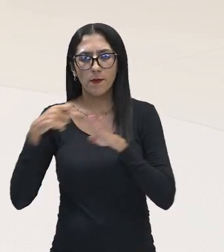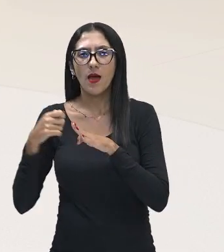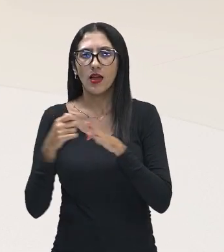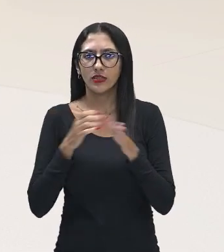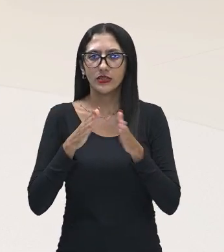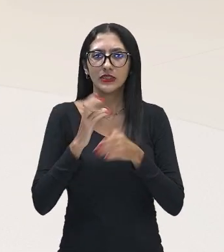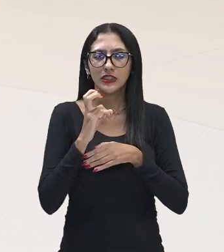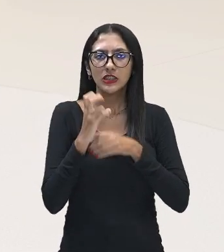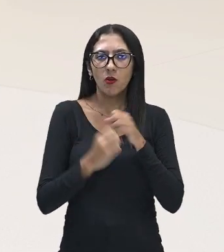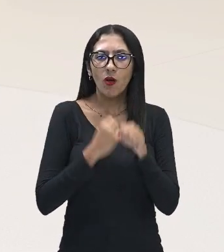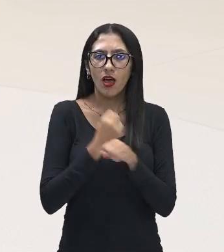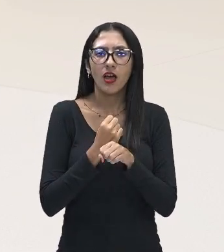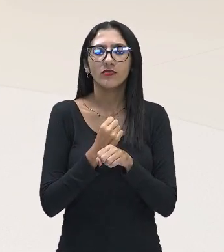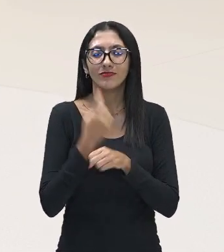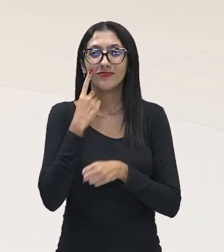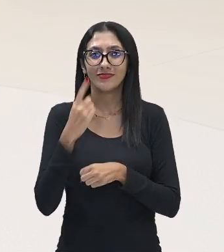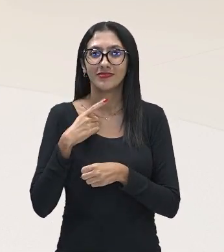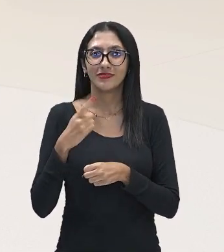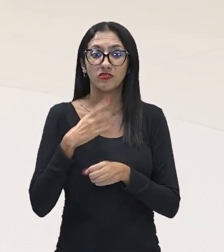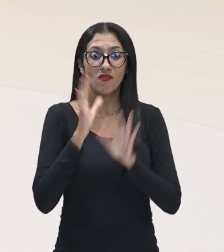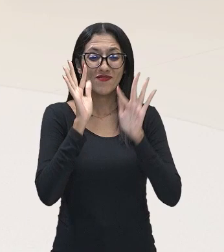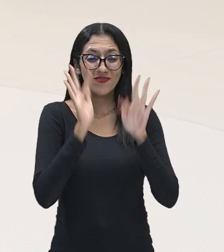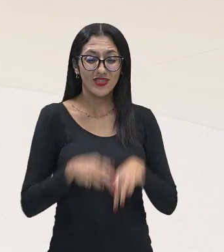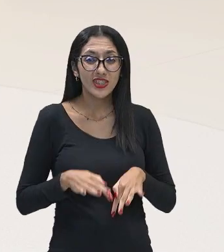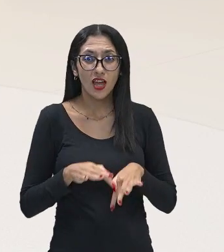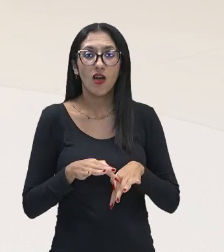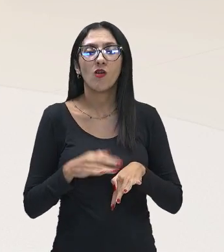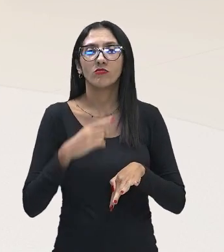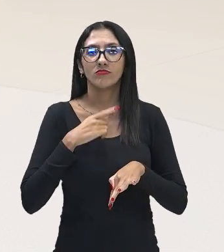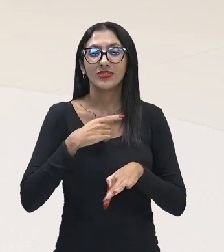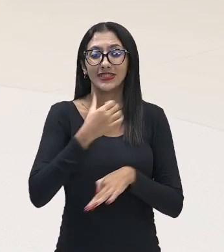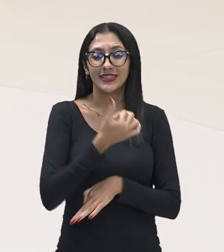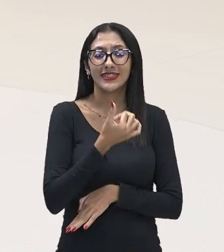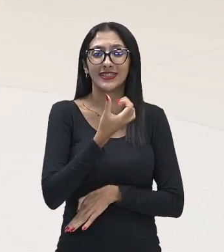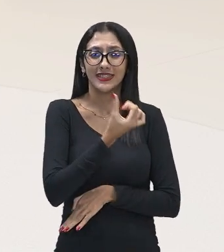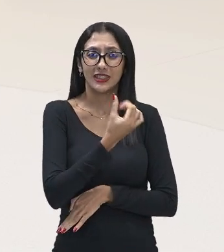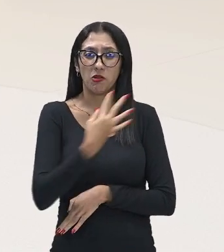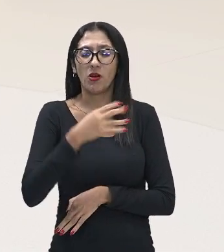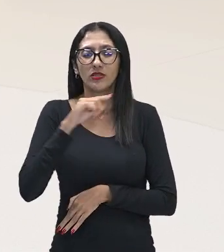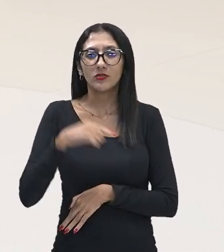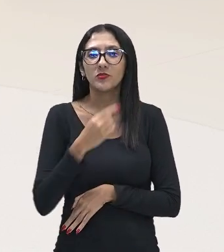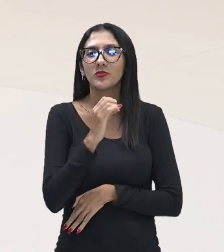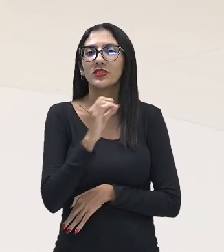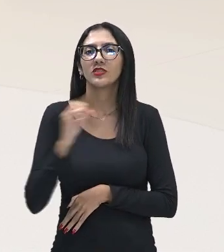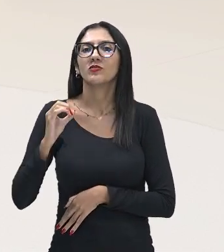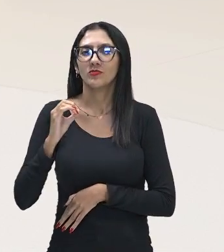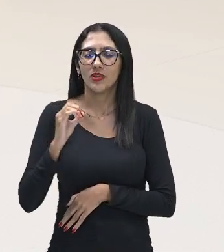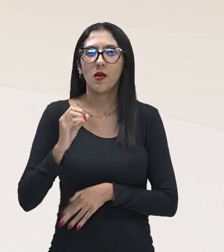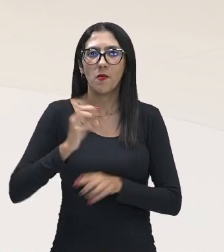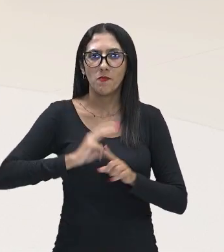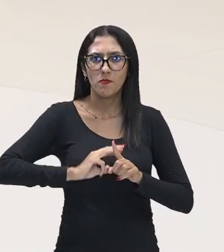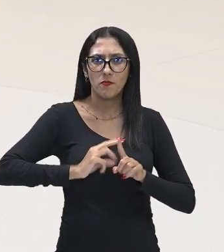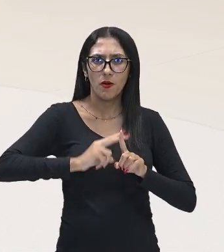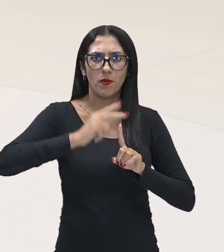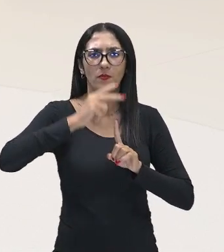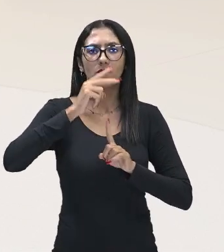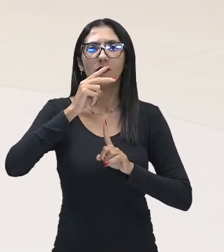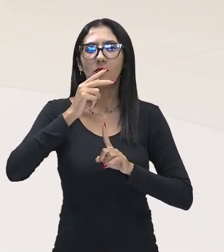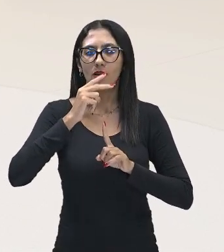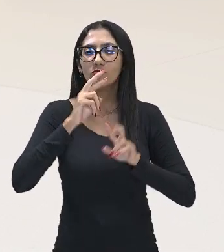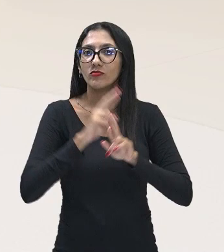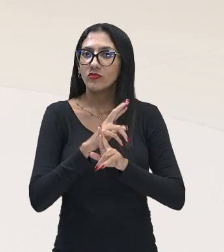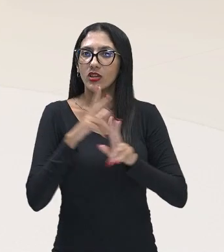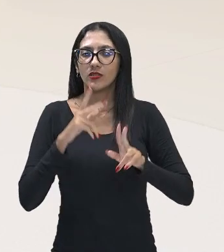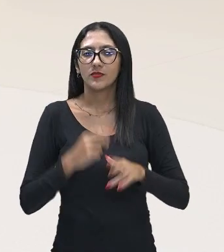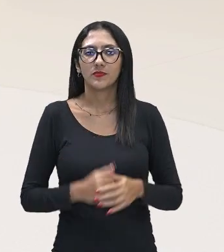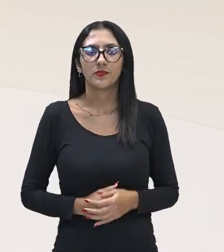pagar 164 mil ali aproximadamente, né? Então, mais do que 3 vezes o valor que ela pegou de empréstimo. Exatamente, muito alto. Nós temos